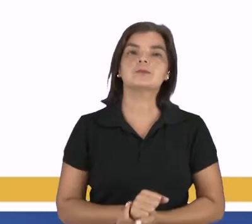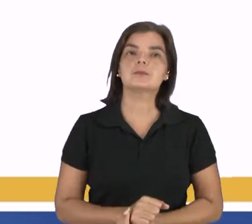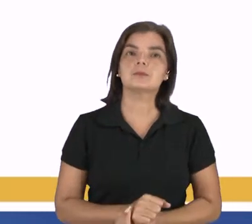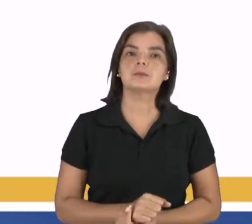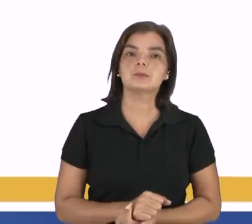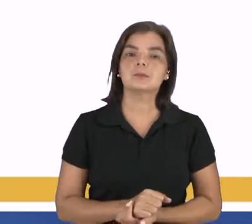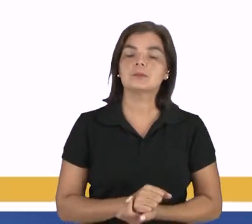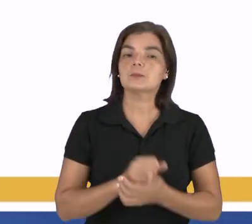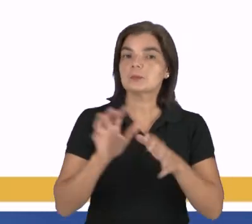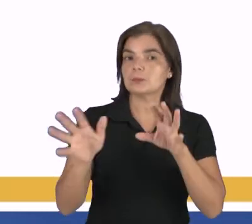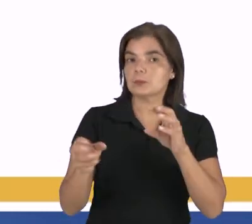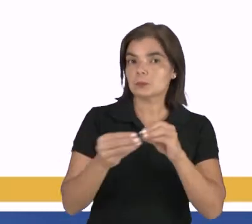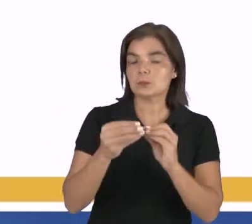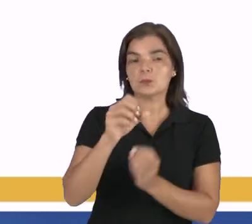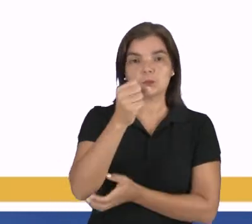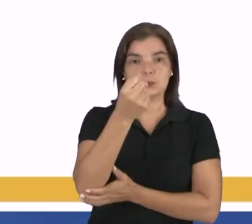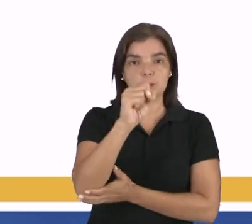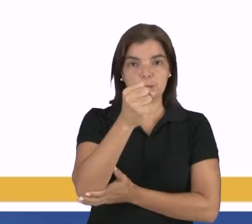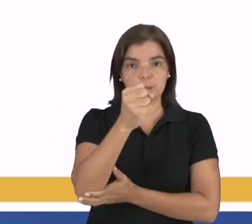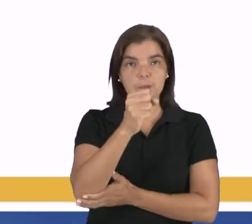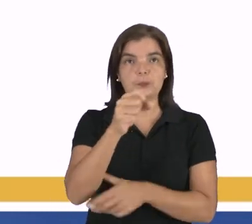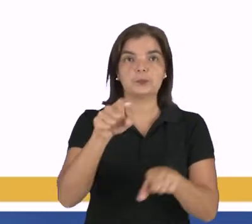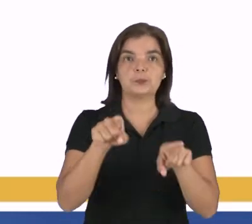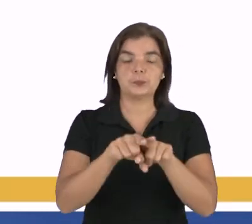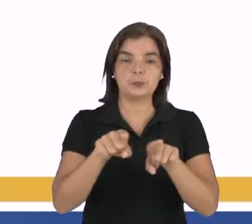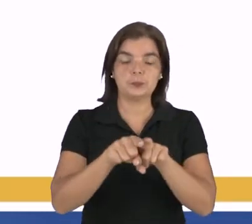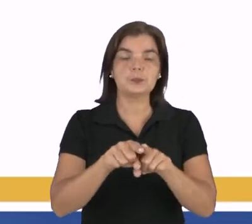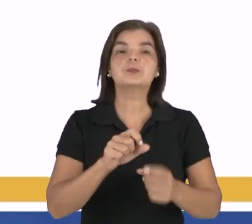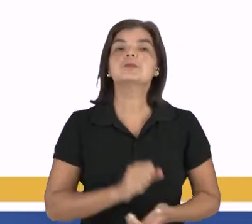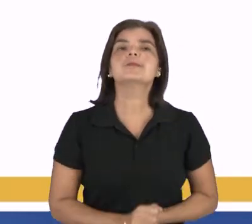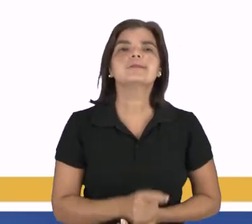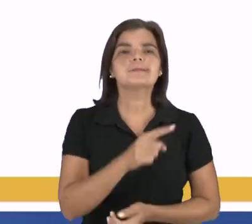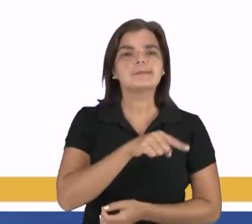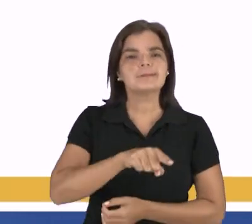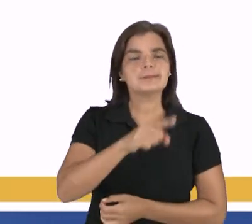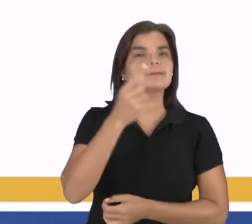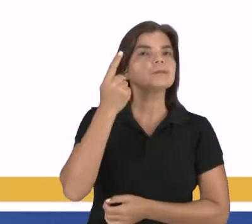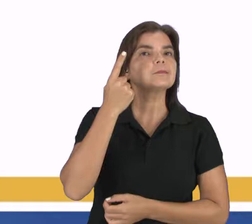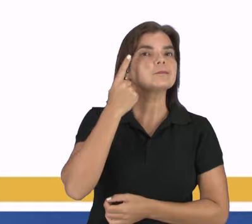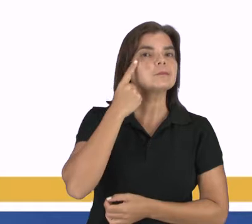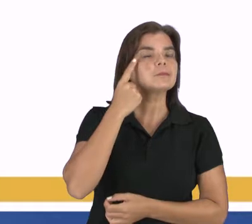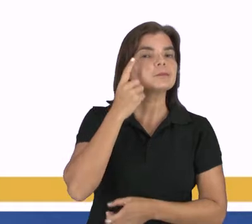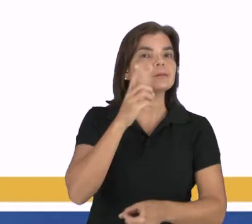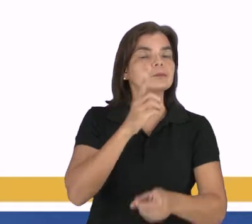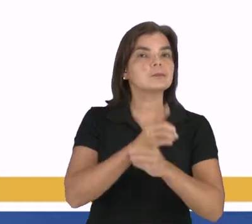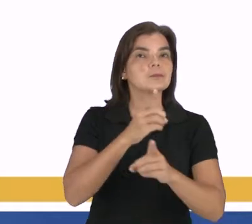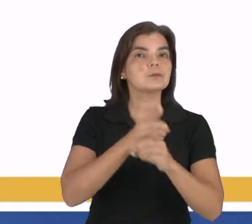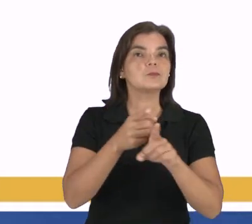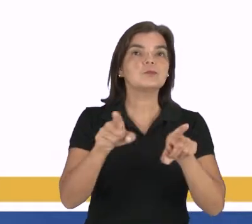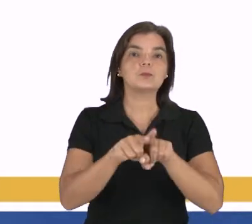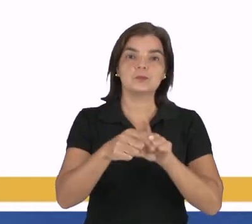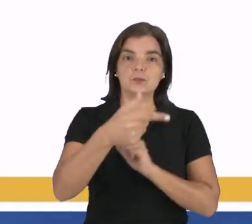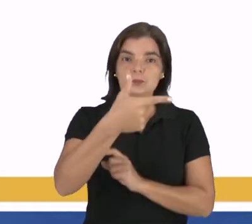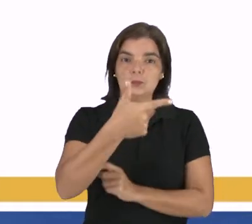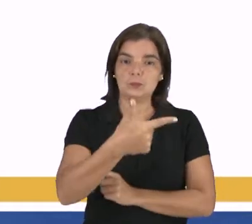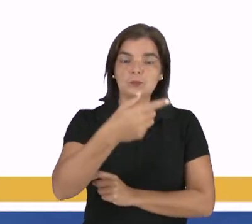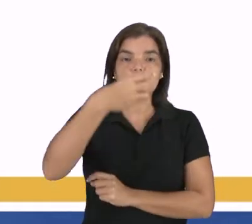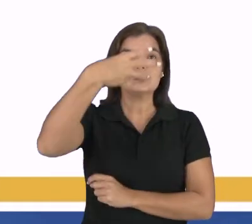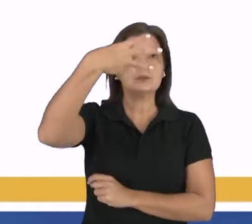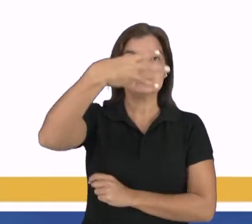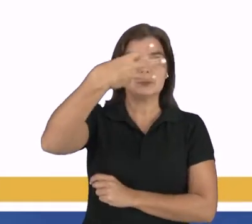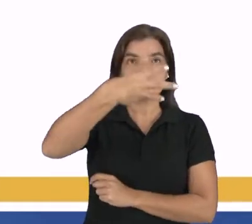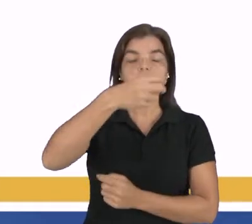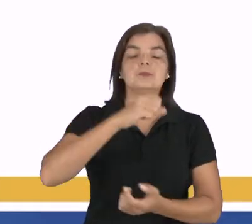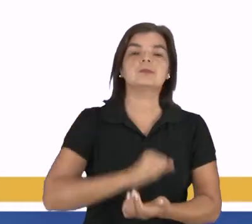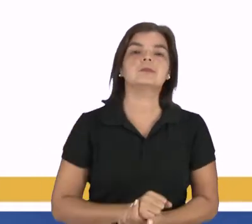vamos fatorar o 8 em fatores primos, e aí você vai encontrar que ele é 2 elevado